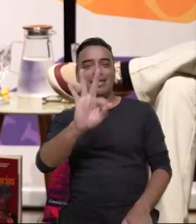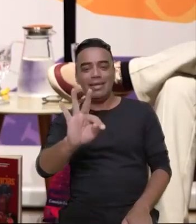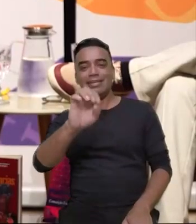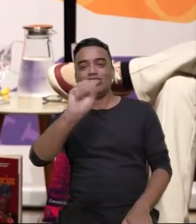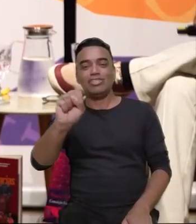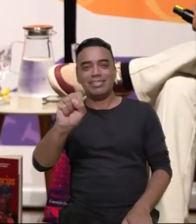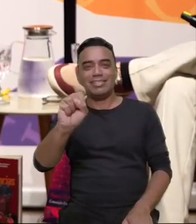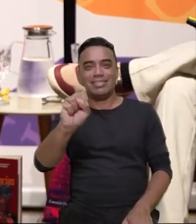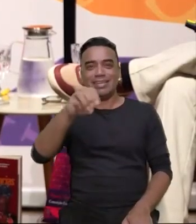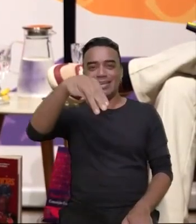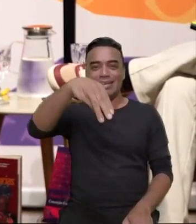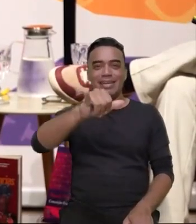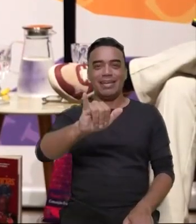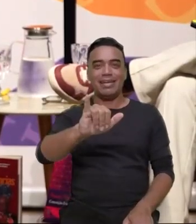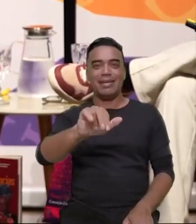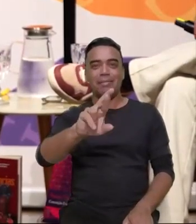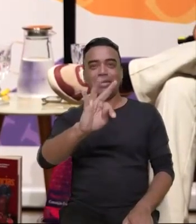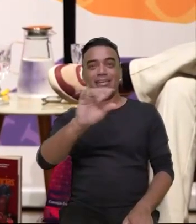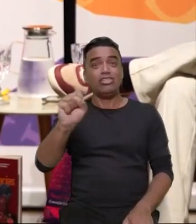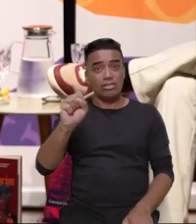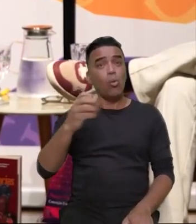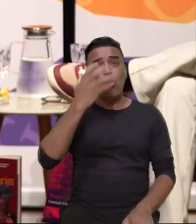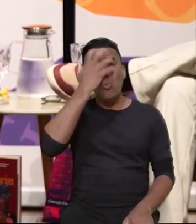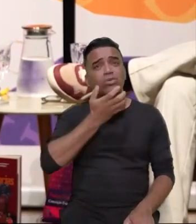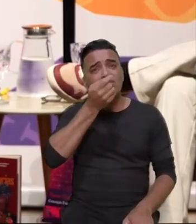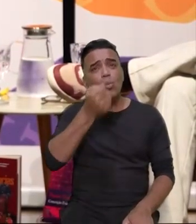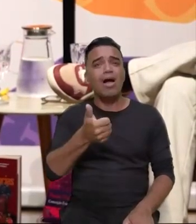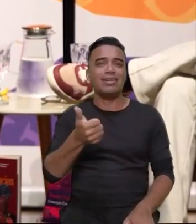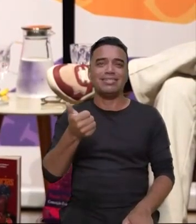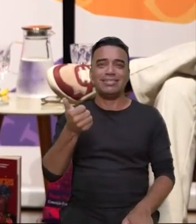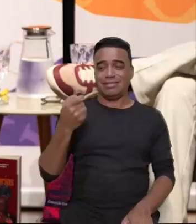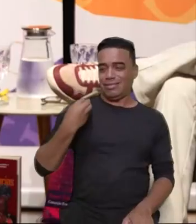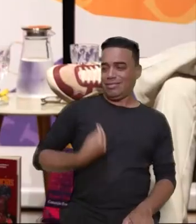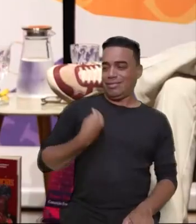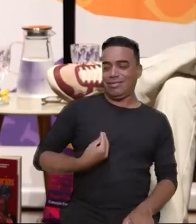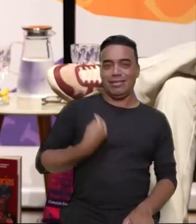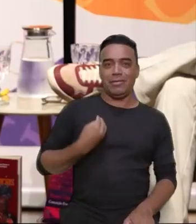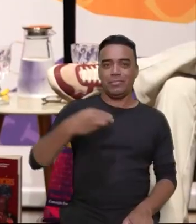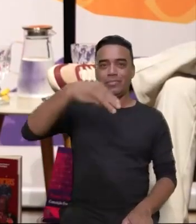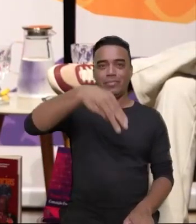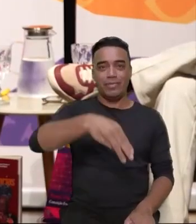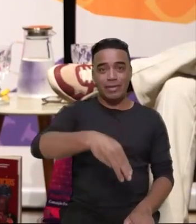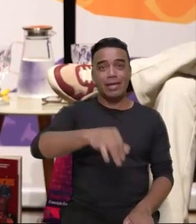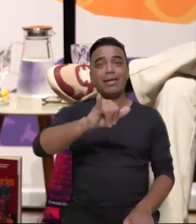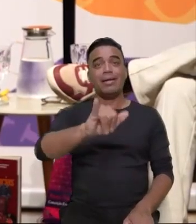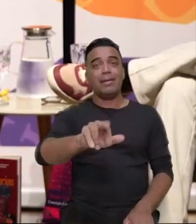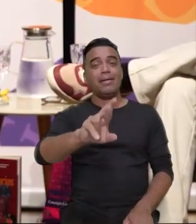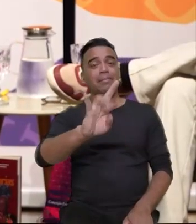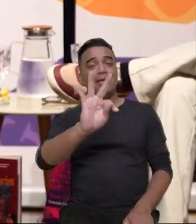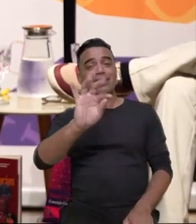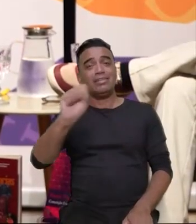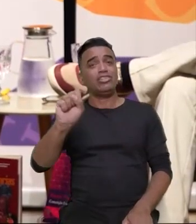a Mirtes devia estar aqui na marcha, tenho quase certeza. A Mirtes é aquela que vai passear